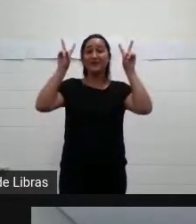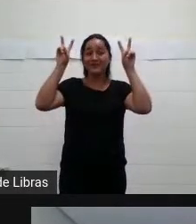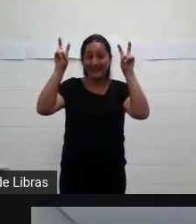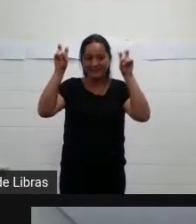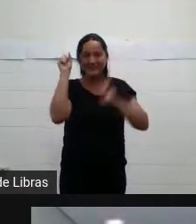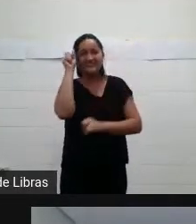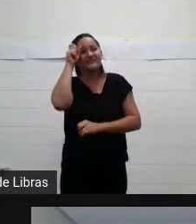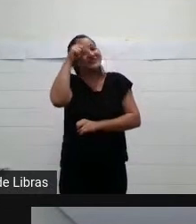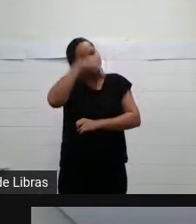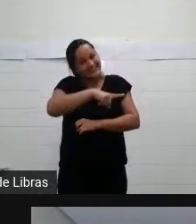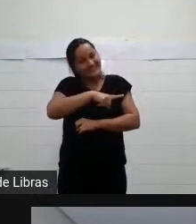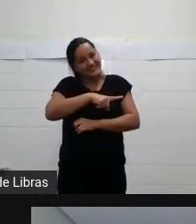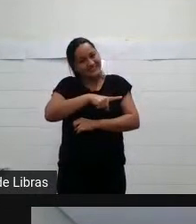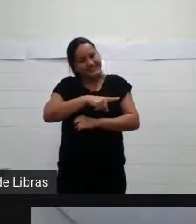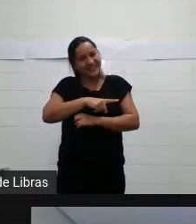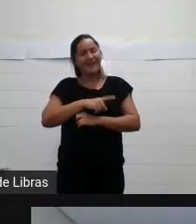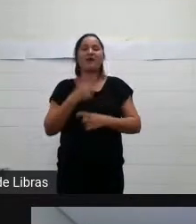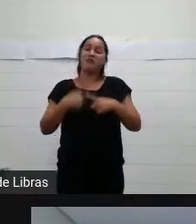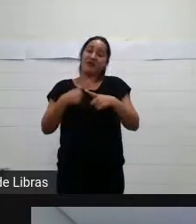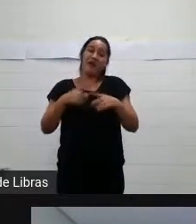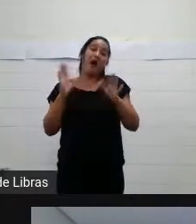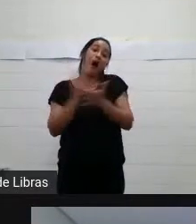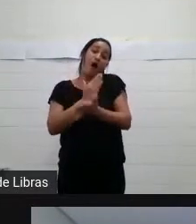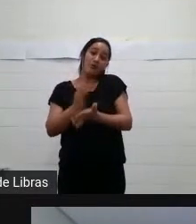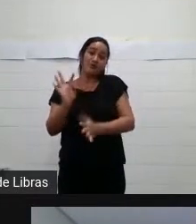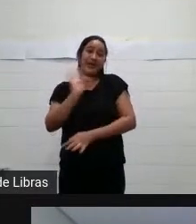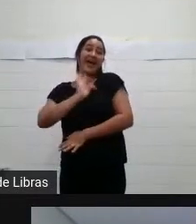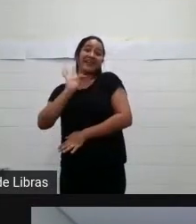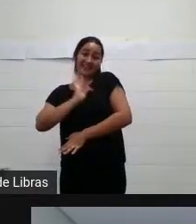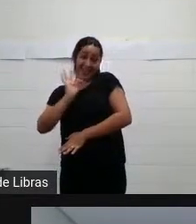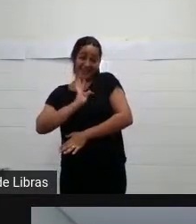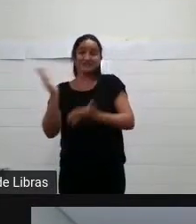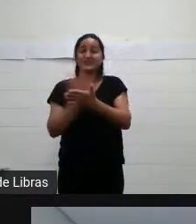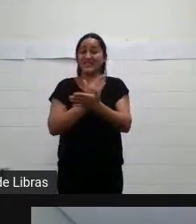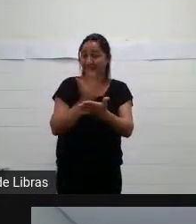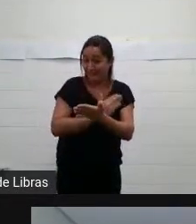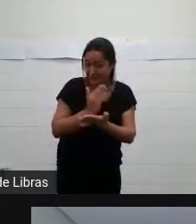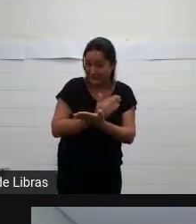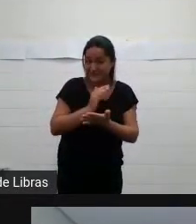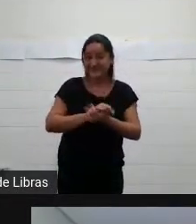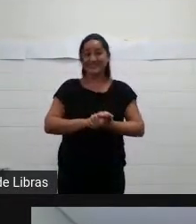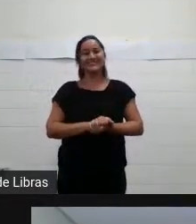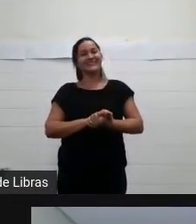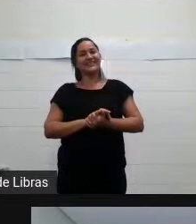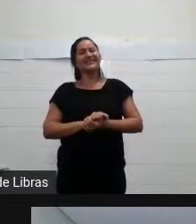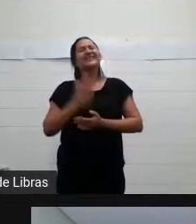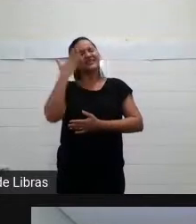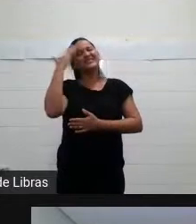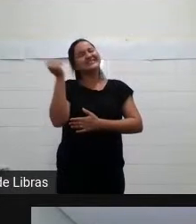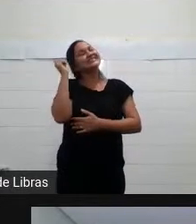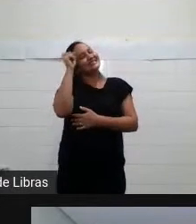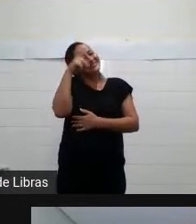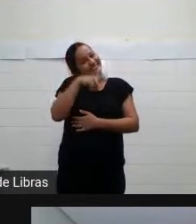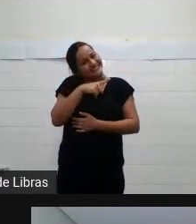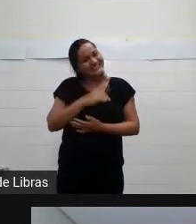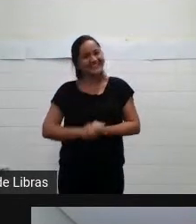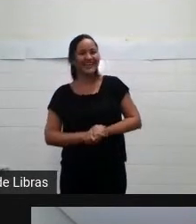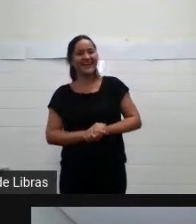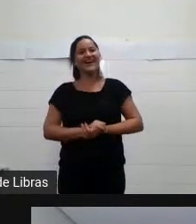extremamente, né, técnicos e alguns inventivos de alguns autores. Então, algumas categorias eu sei que dão trabalho.